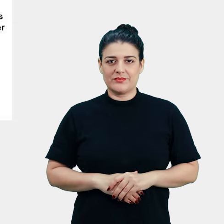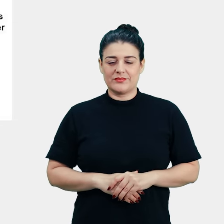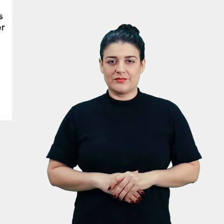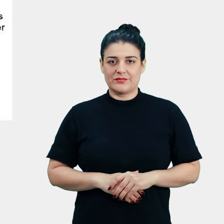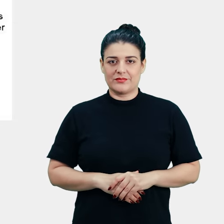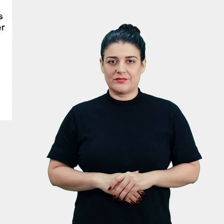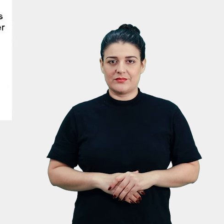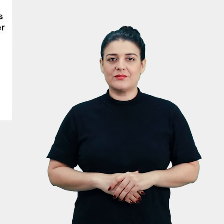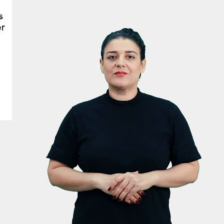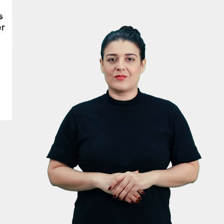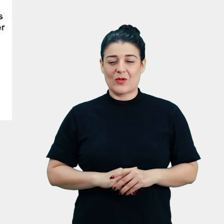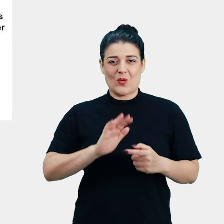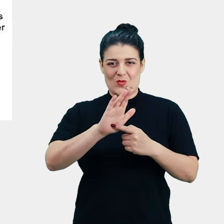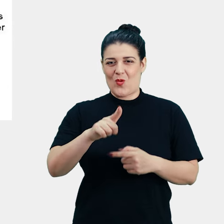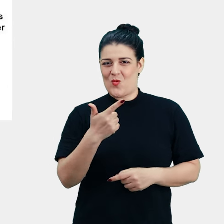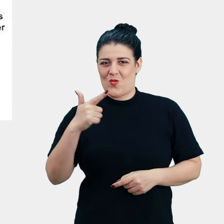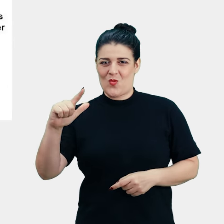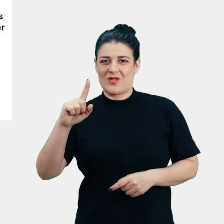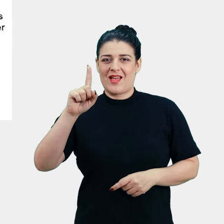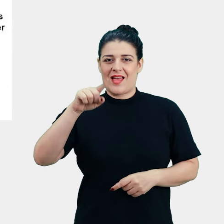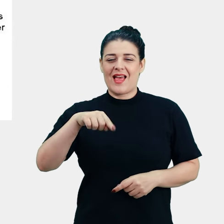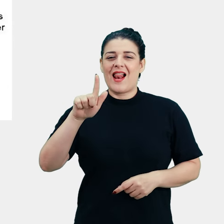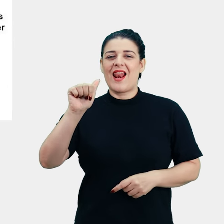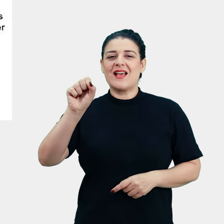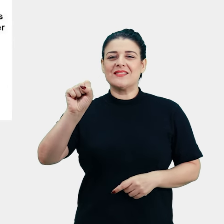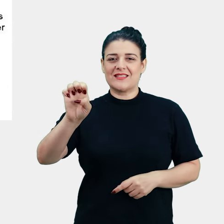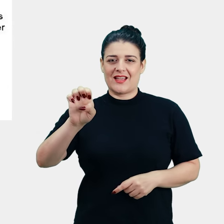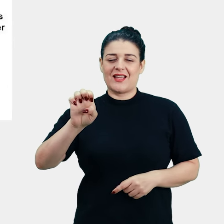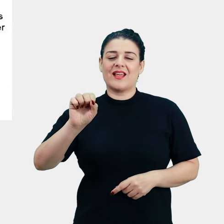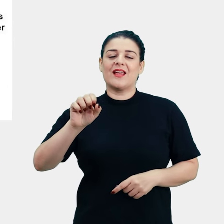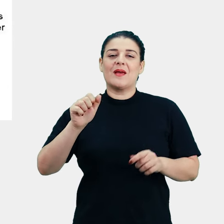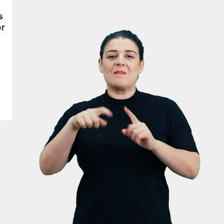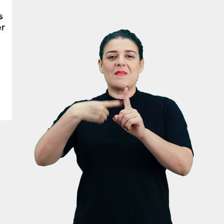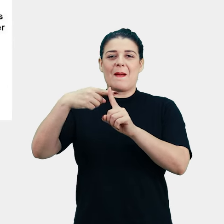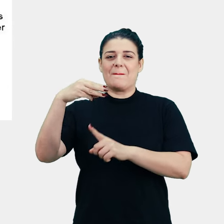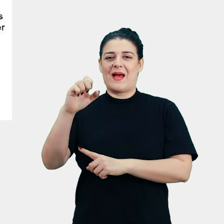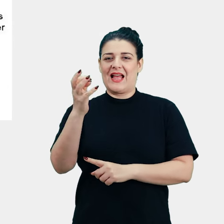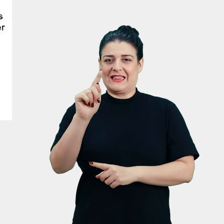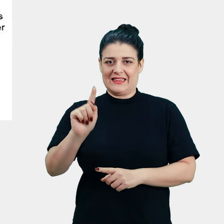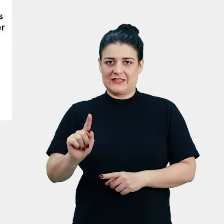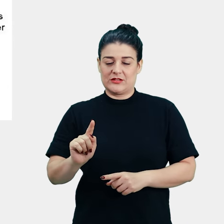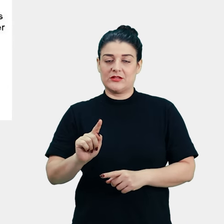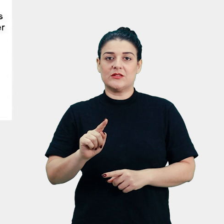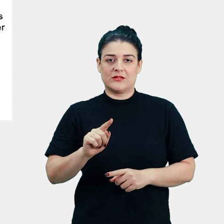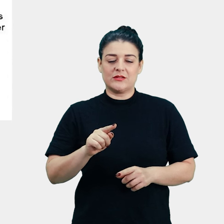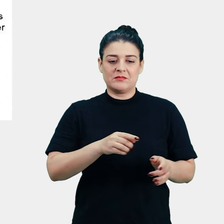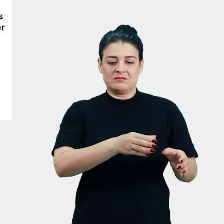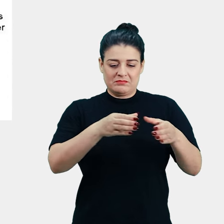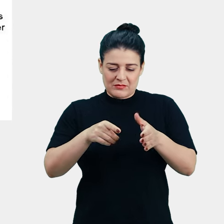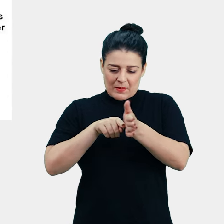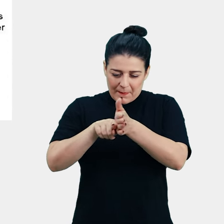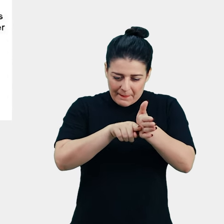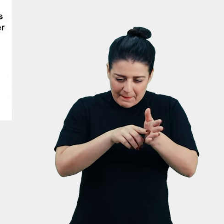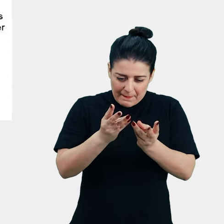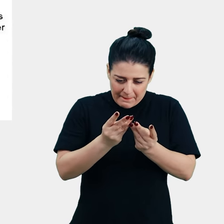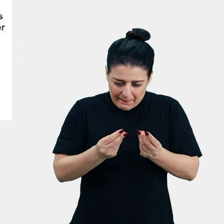O MALDI, que é a ionização por desorção a laser assistida por matriz, tá? A amostra a ser analisada é